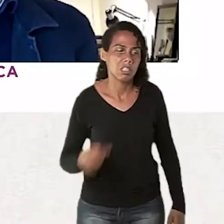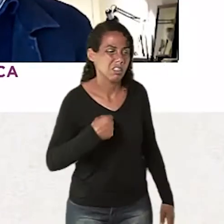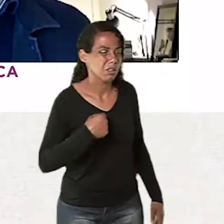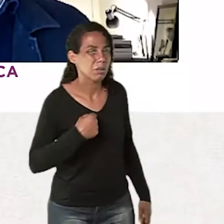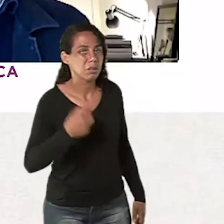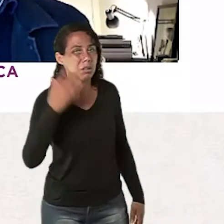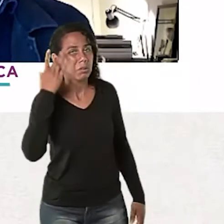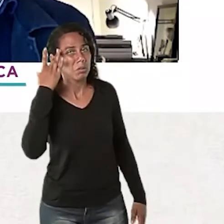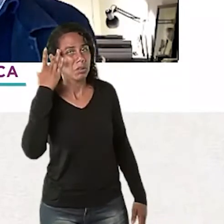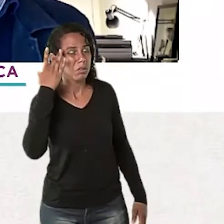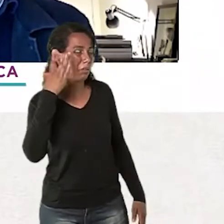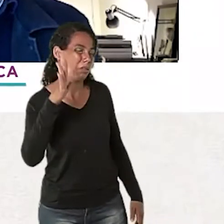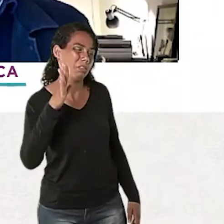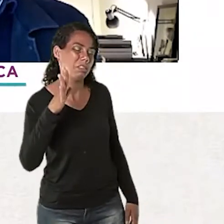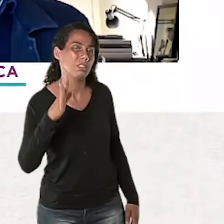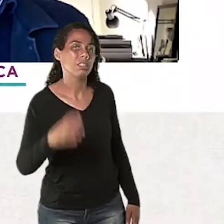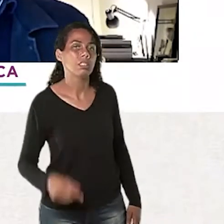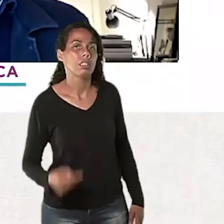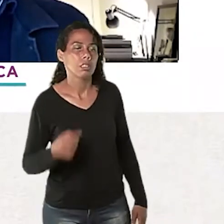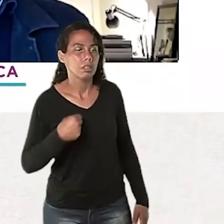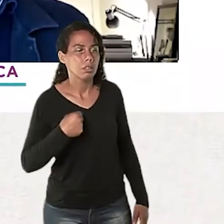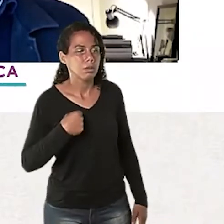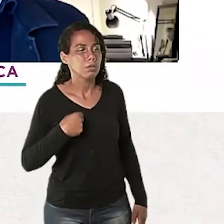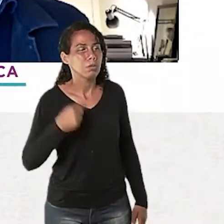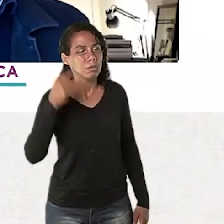em Óbidos, viu? Sério?